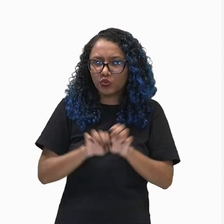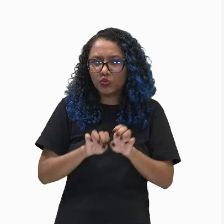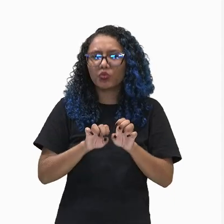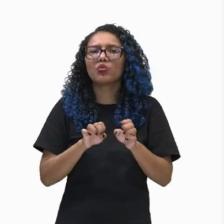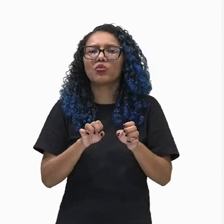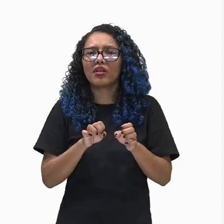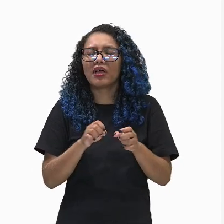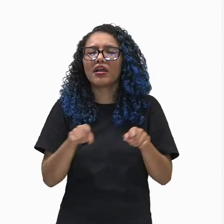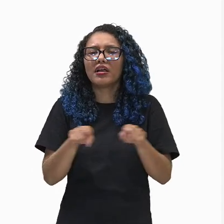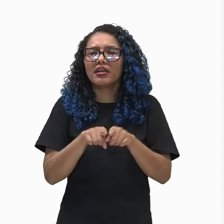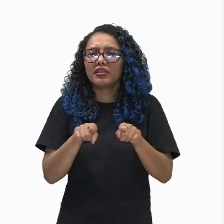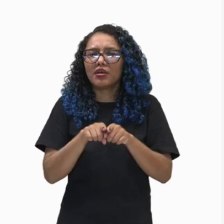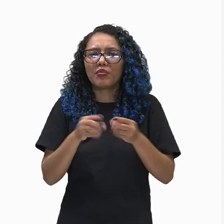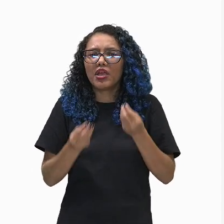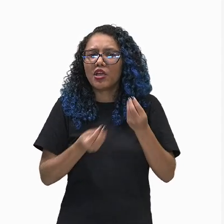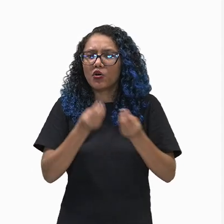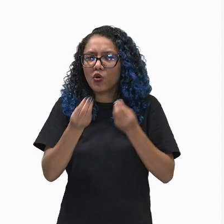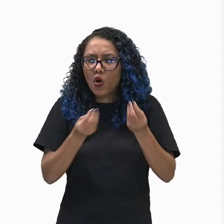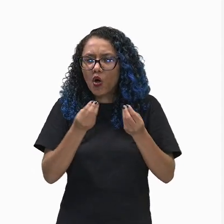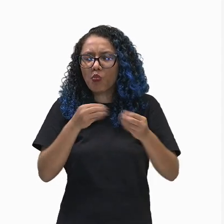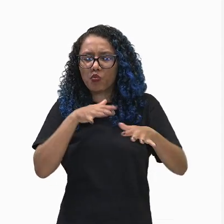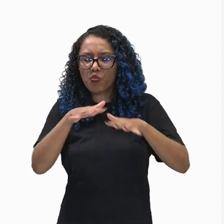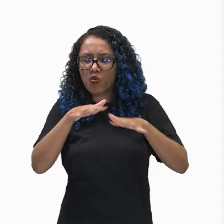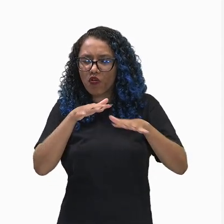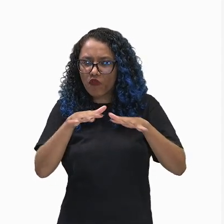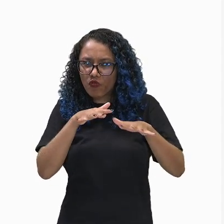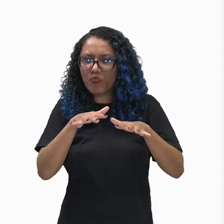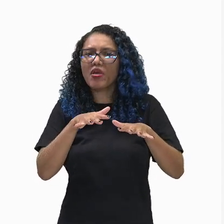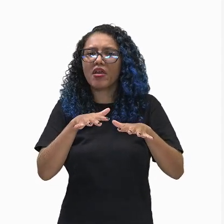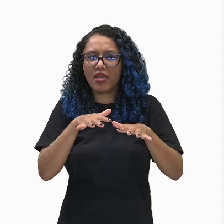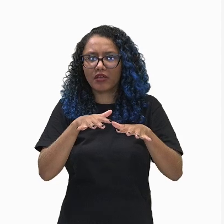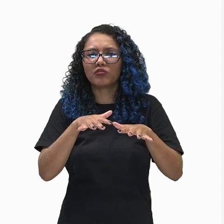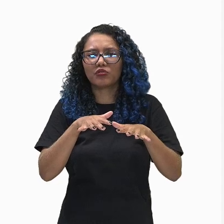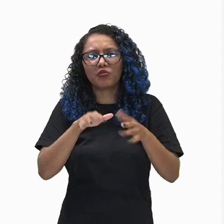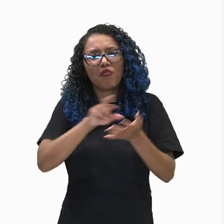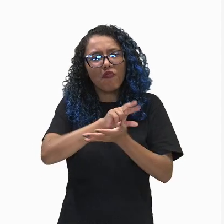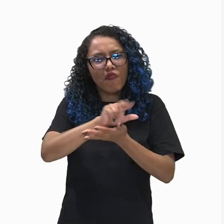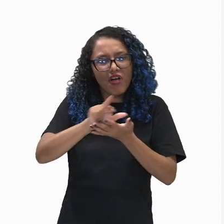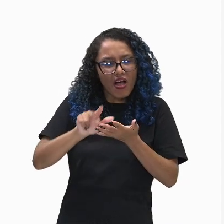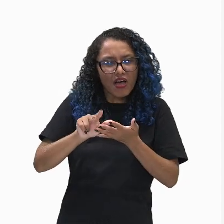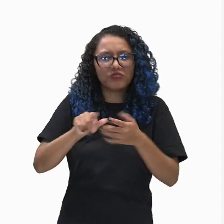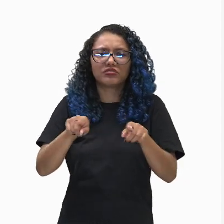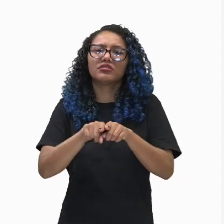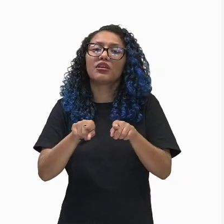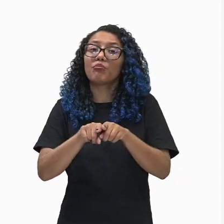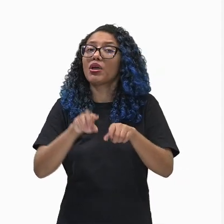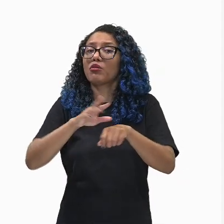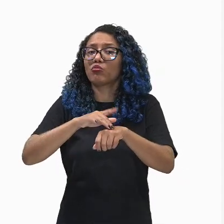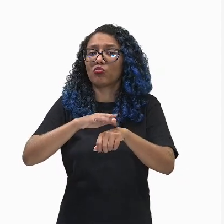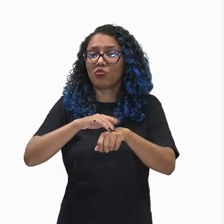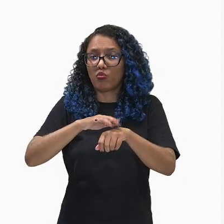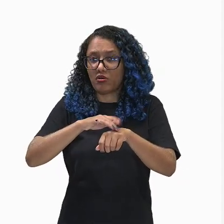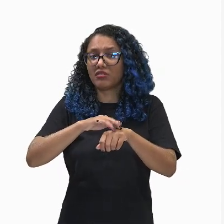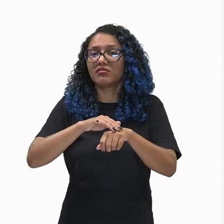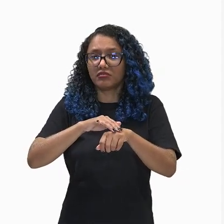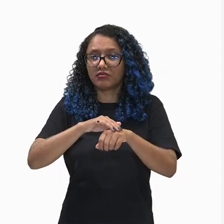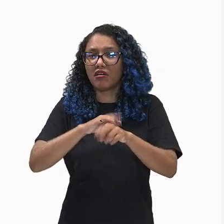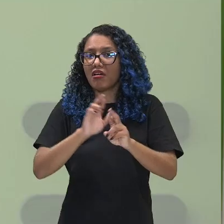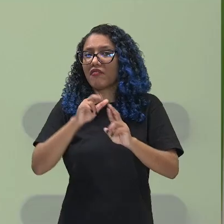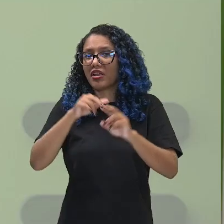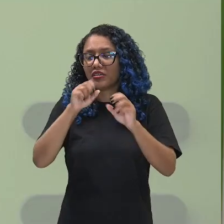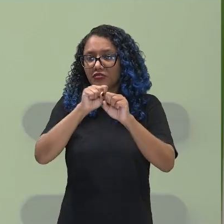nervoso nos movimentos voluntários e arco reflexo e doenças que afetam o sistema